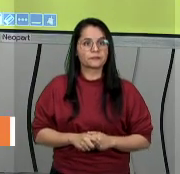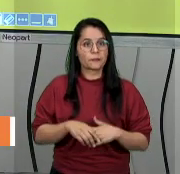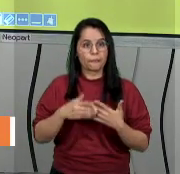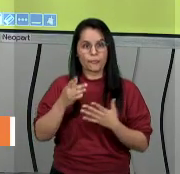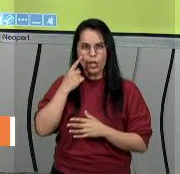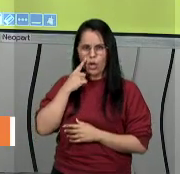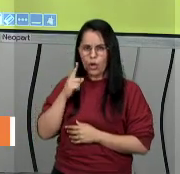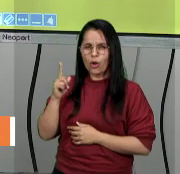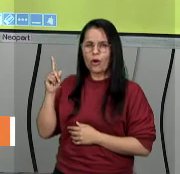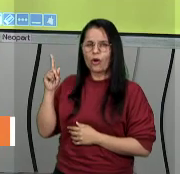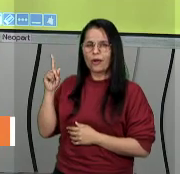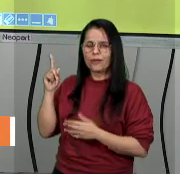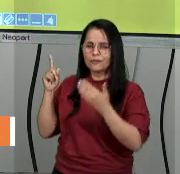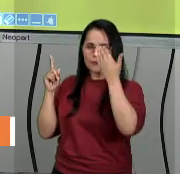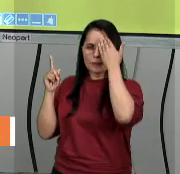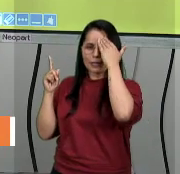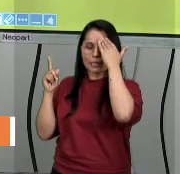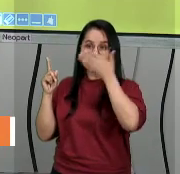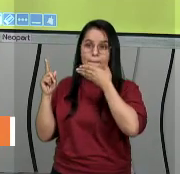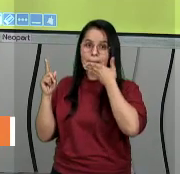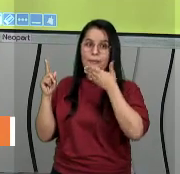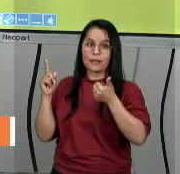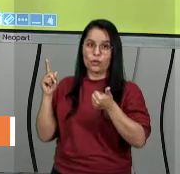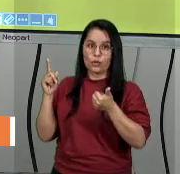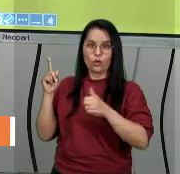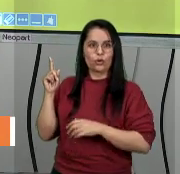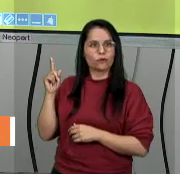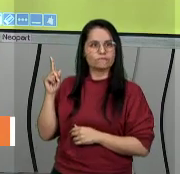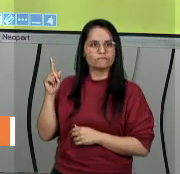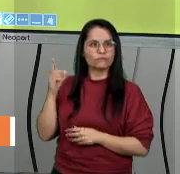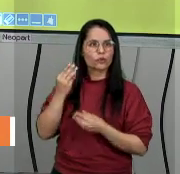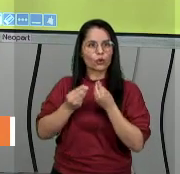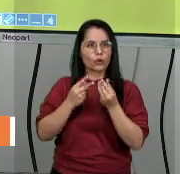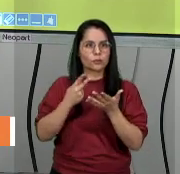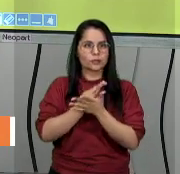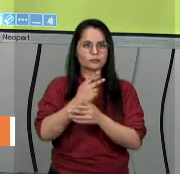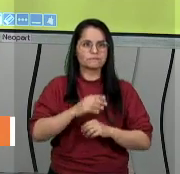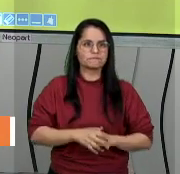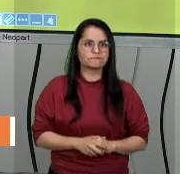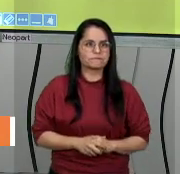Então, vamos entender aqui, através dessa figura, o ato reflexo.